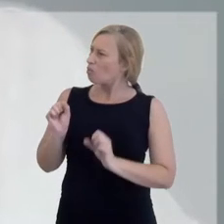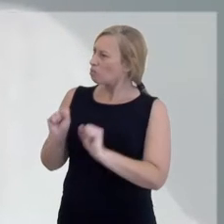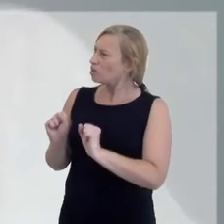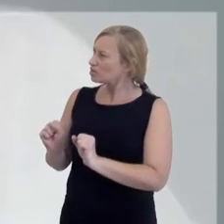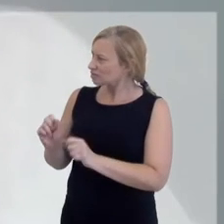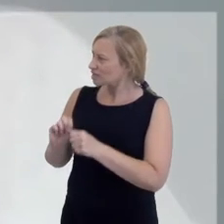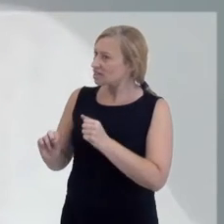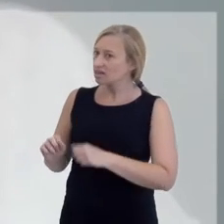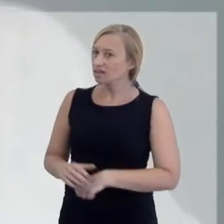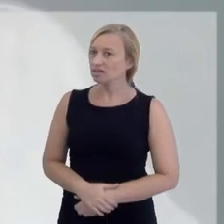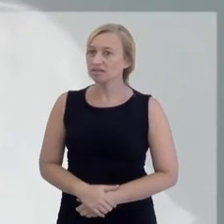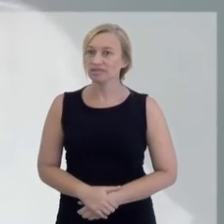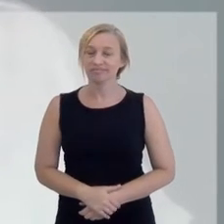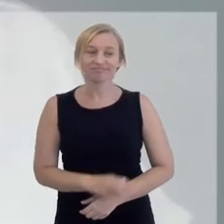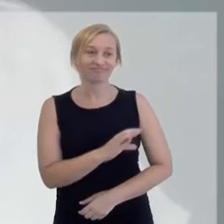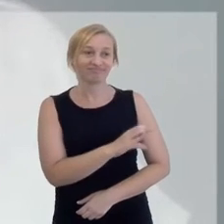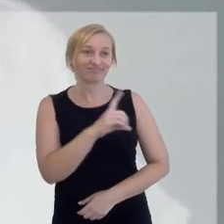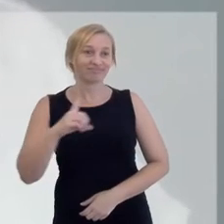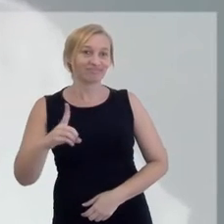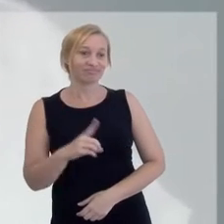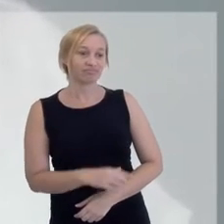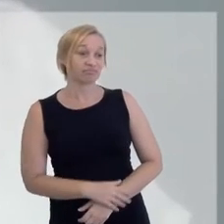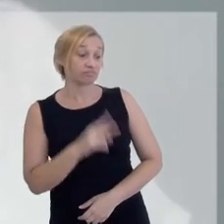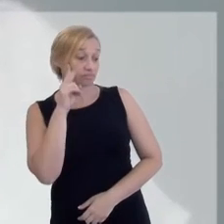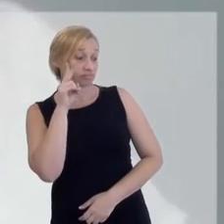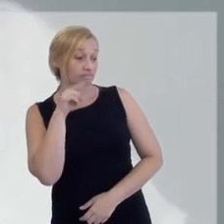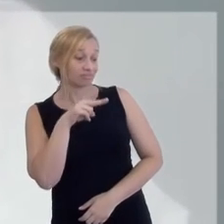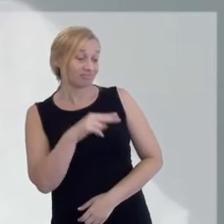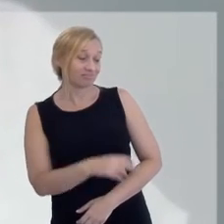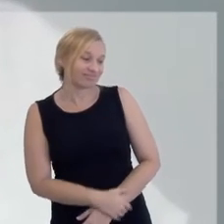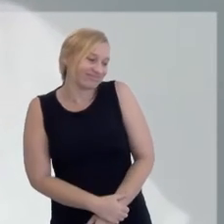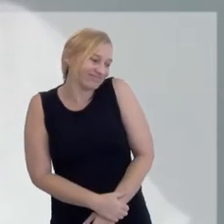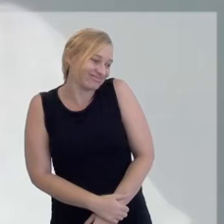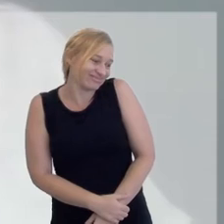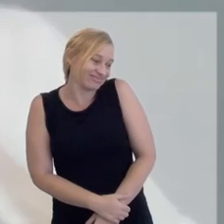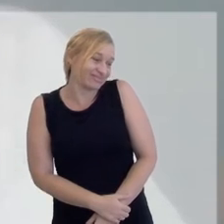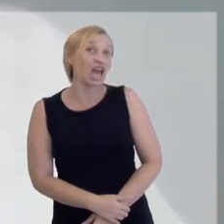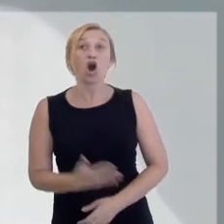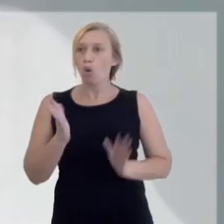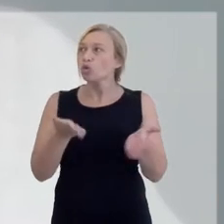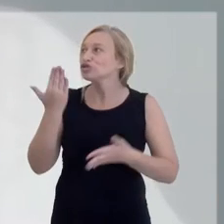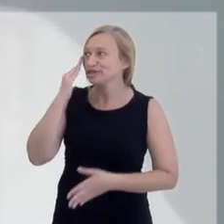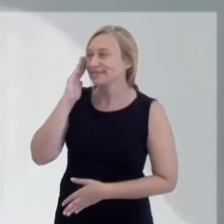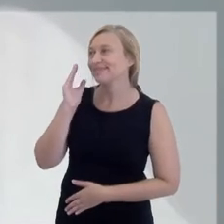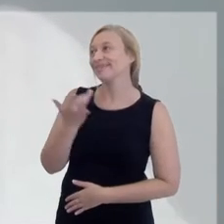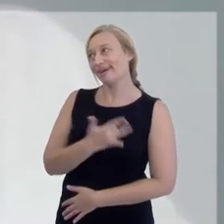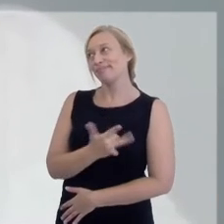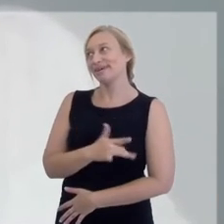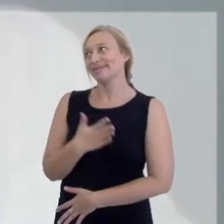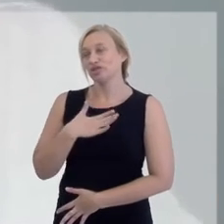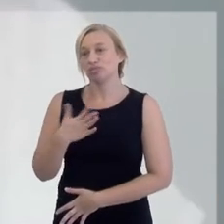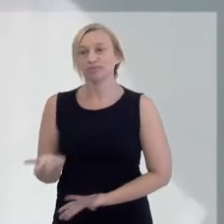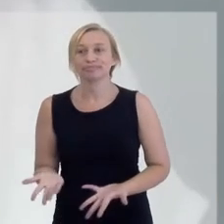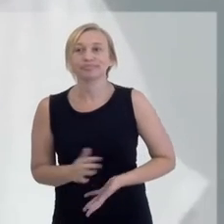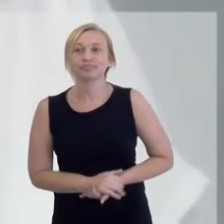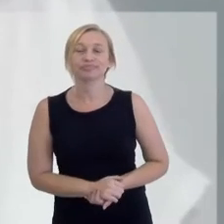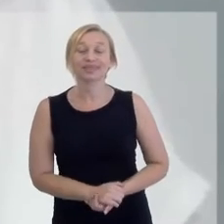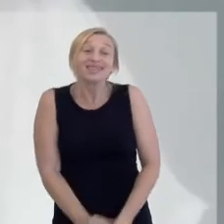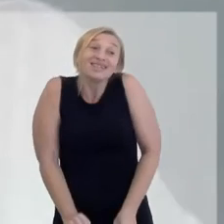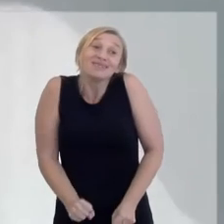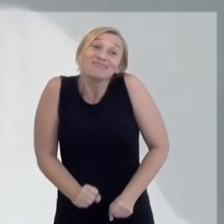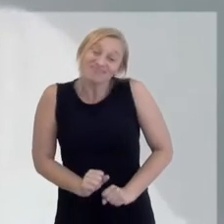E aí eu falei: eu posso fazer também? Aí ela me olhou com uma carinha de pena, que hoje eu entendo que era pena. Fez